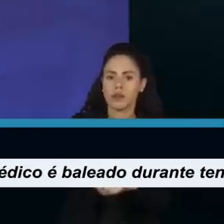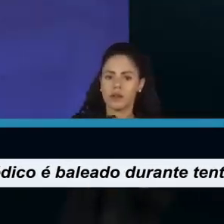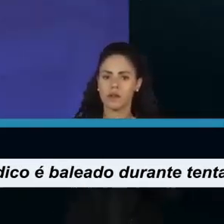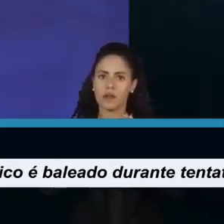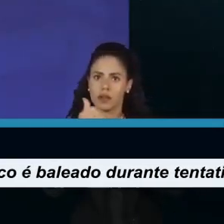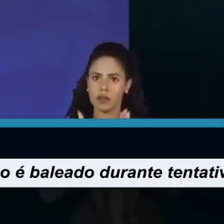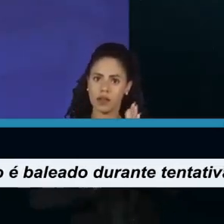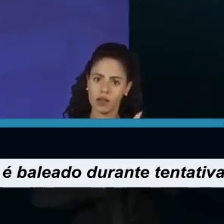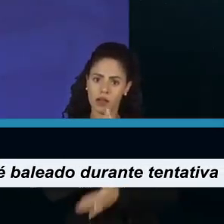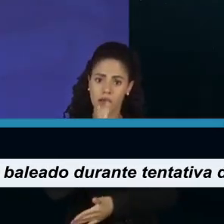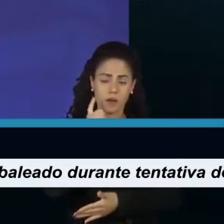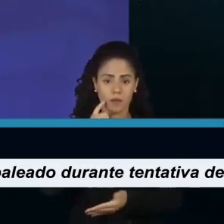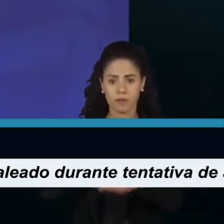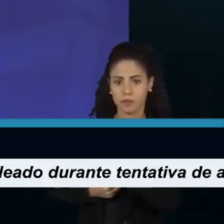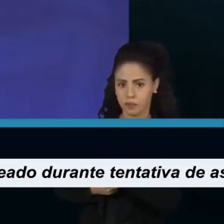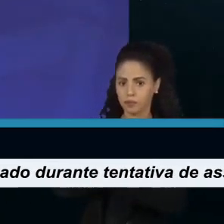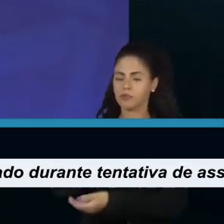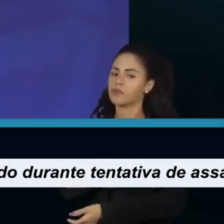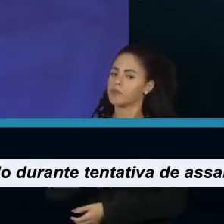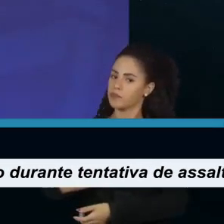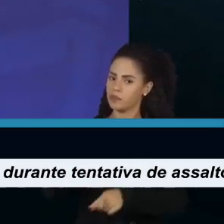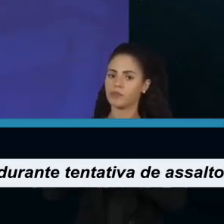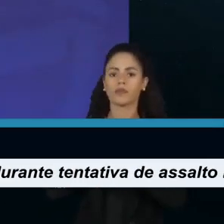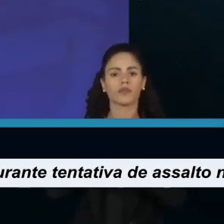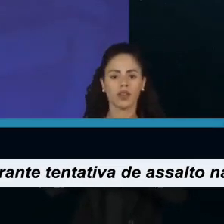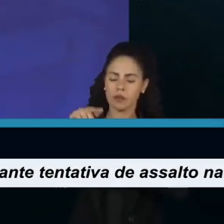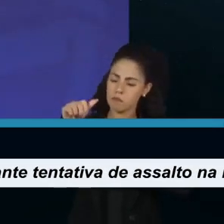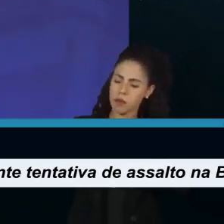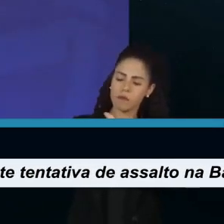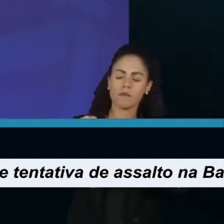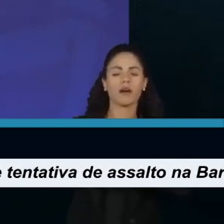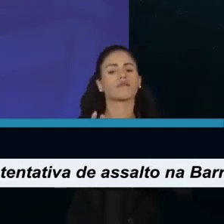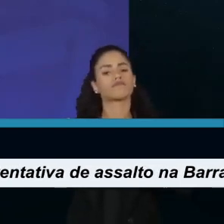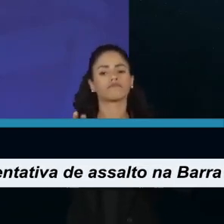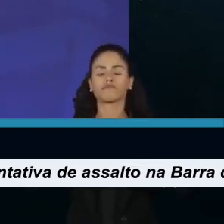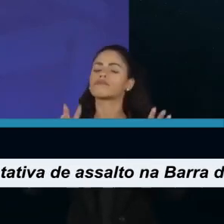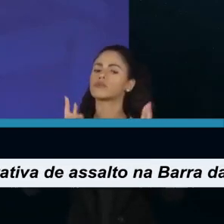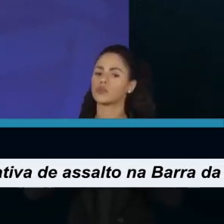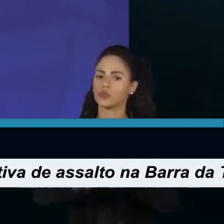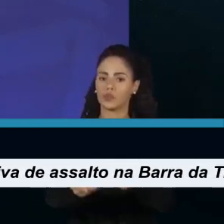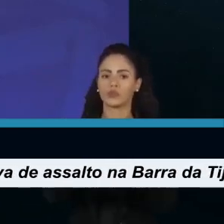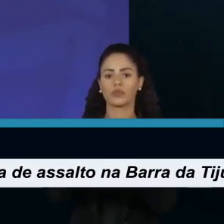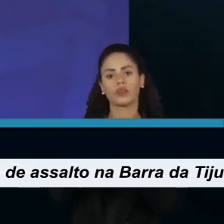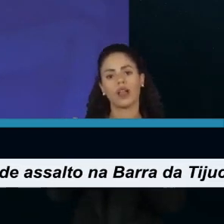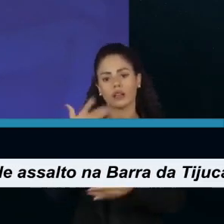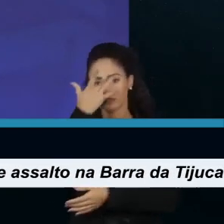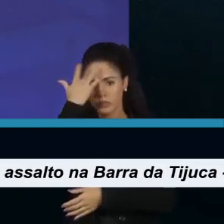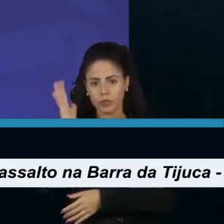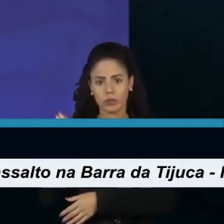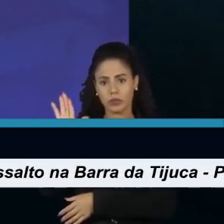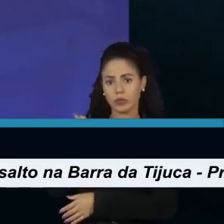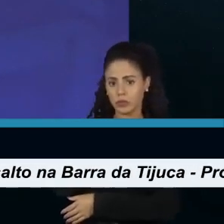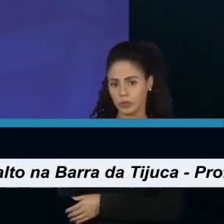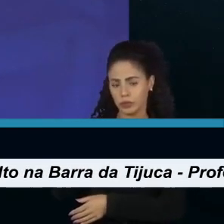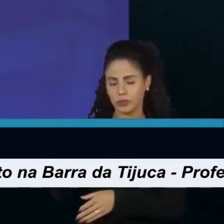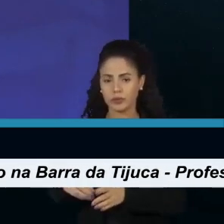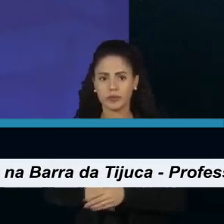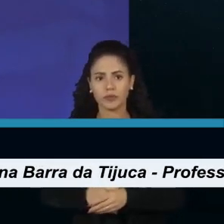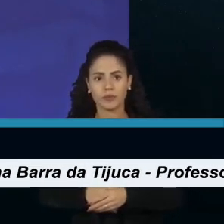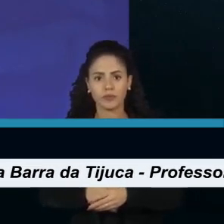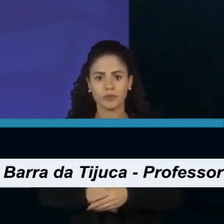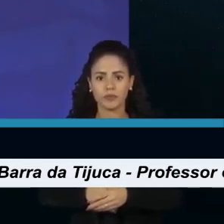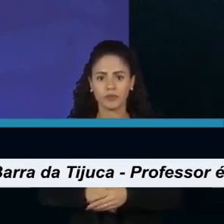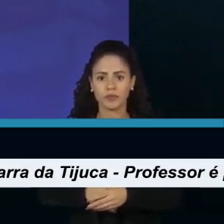O ministro da Presidência ressaltou que as medidas refletem as reivindicações dos eleitores. Relativamente